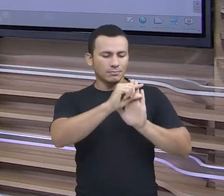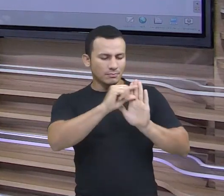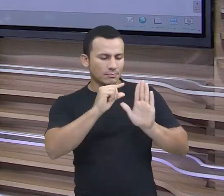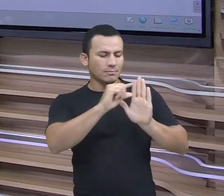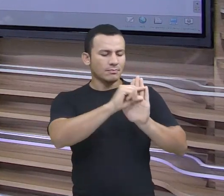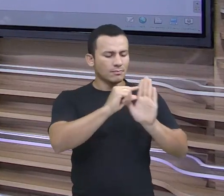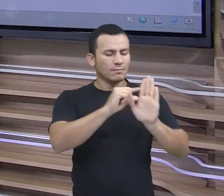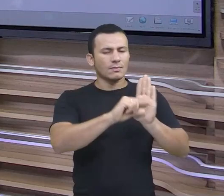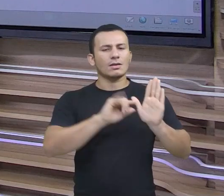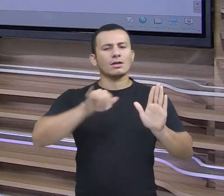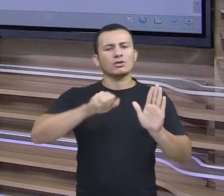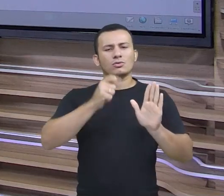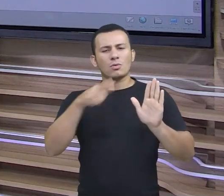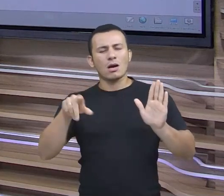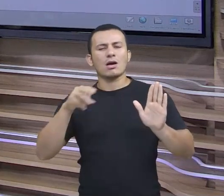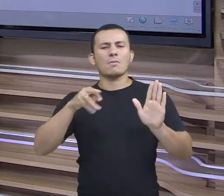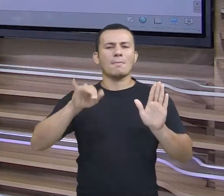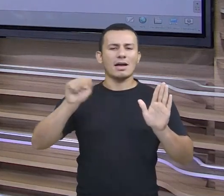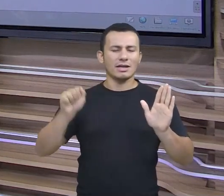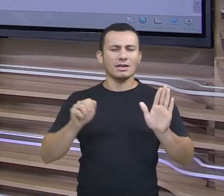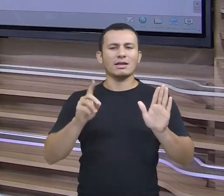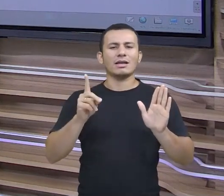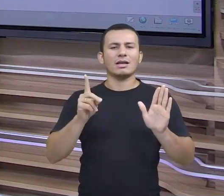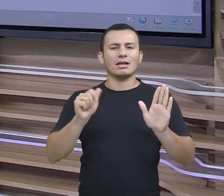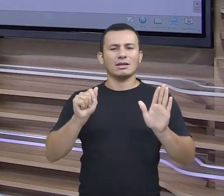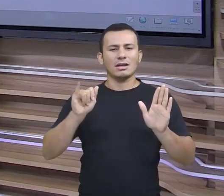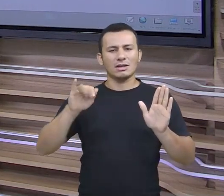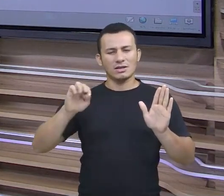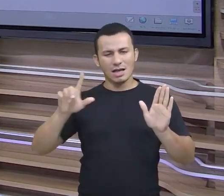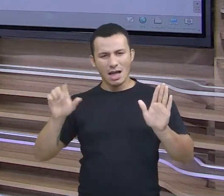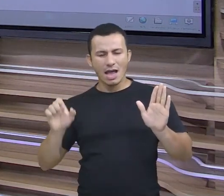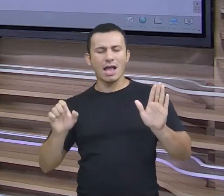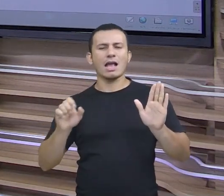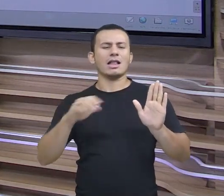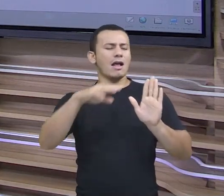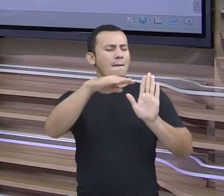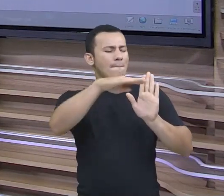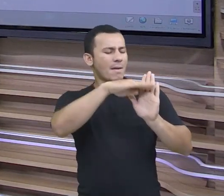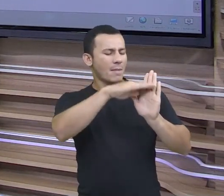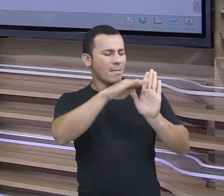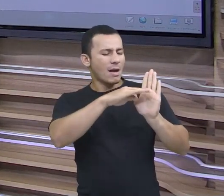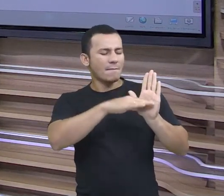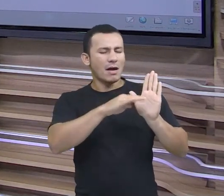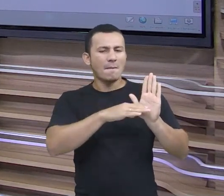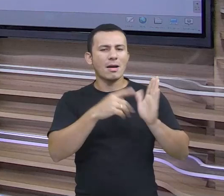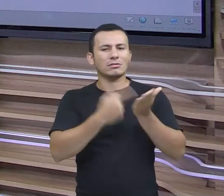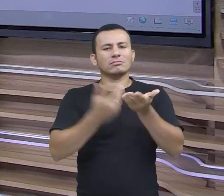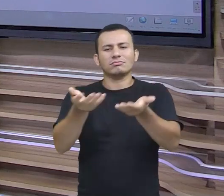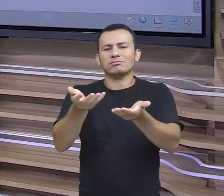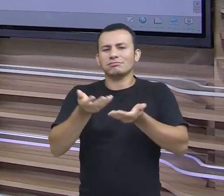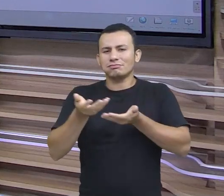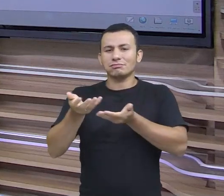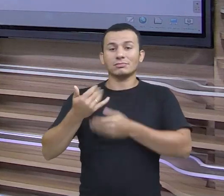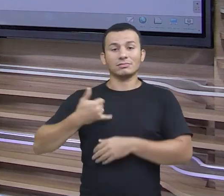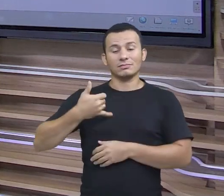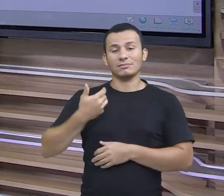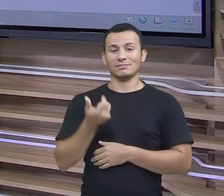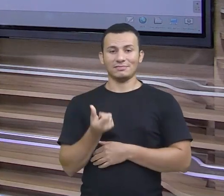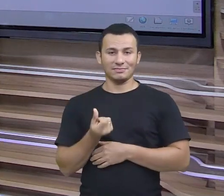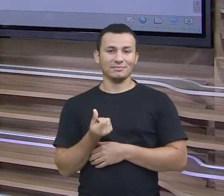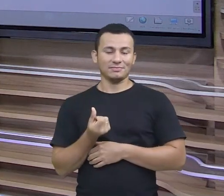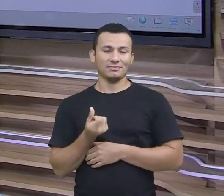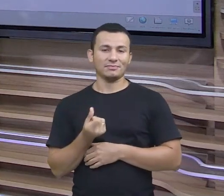João, Maria, Daniele, Bianca, chama você para seu aniversário de 6 aninhos